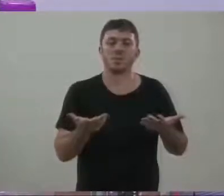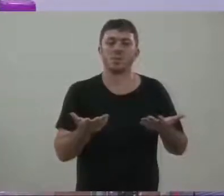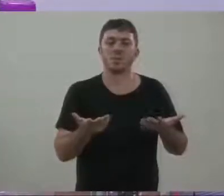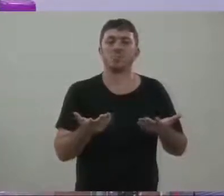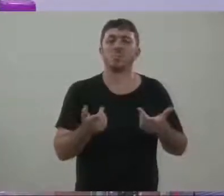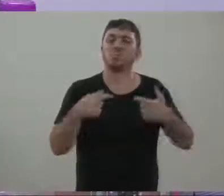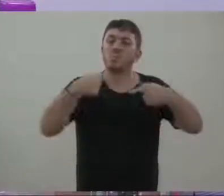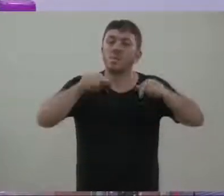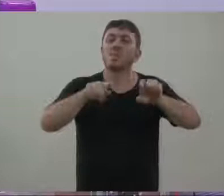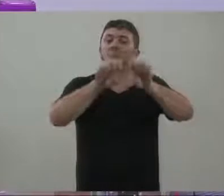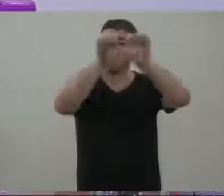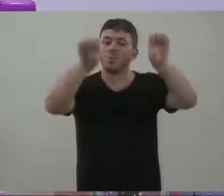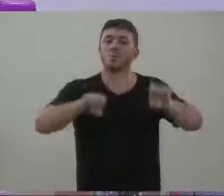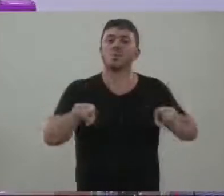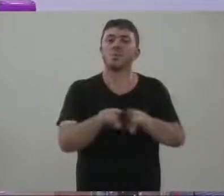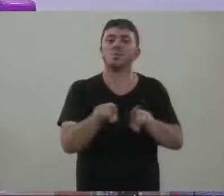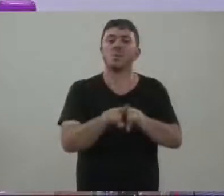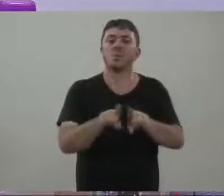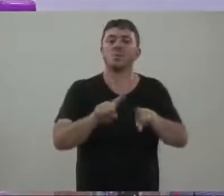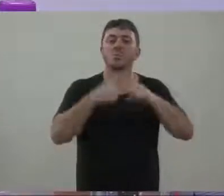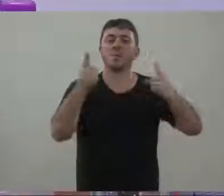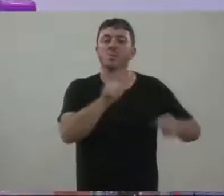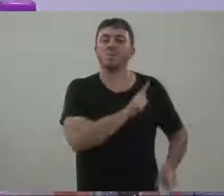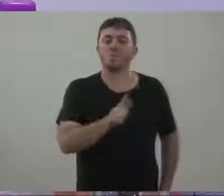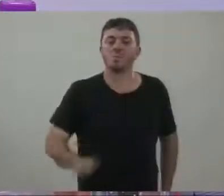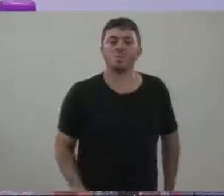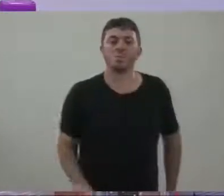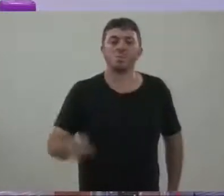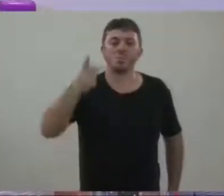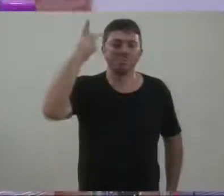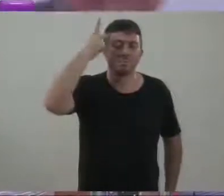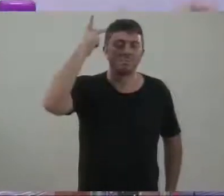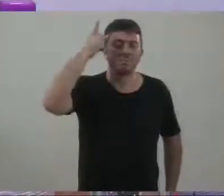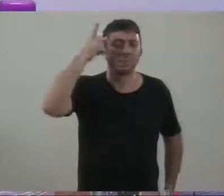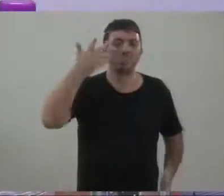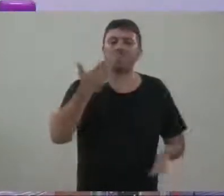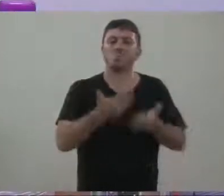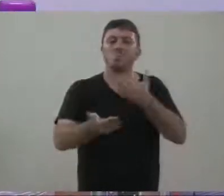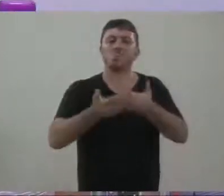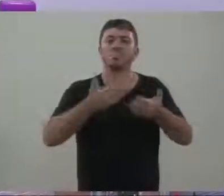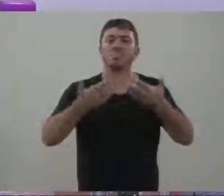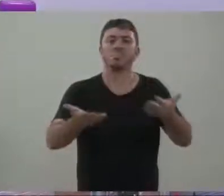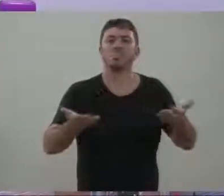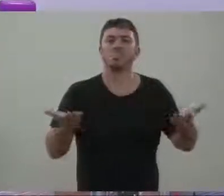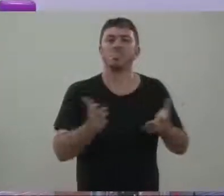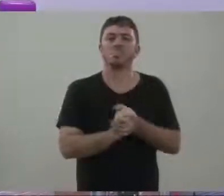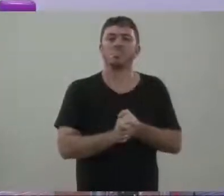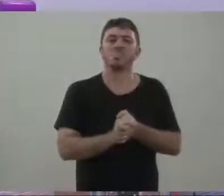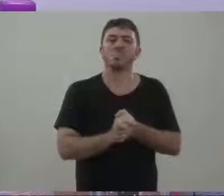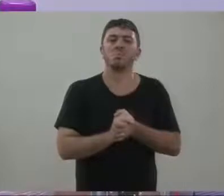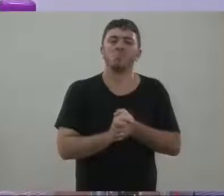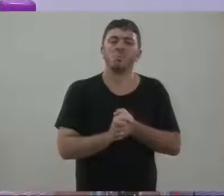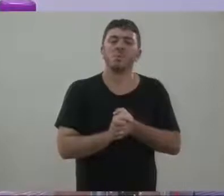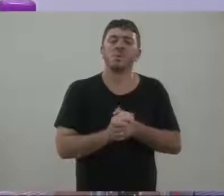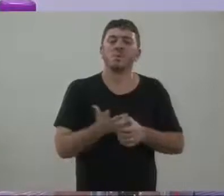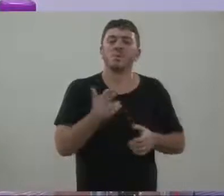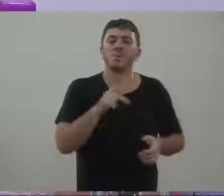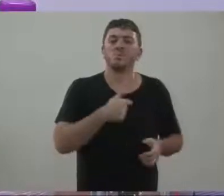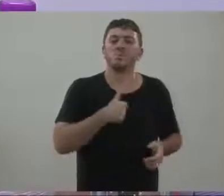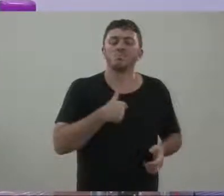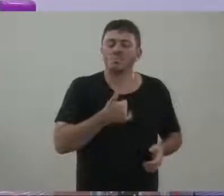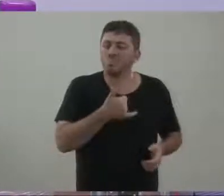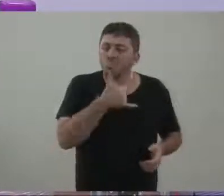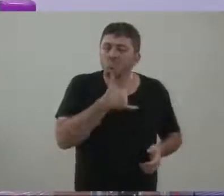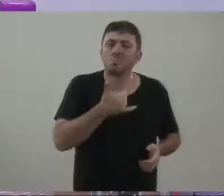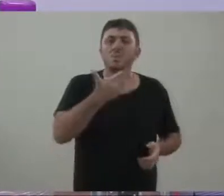para a nossa cidade e para a cidade vizinha. Então, eu deixo aqui, assim, esse desafeto com o governador mesmo, porque assim, deixou a